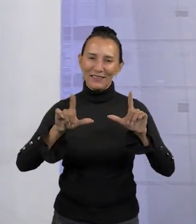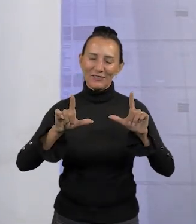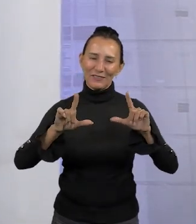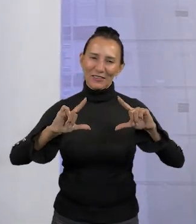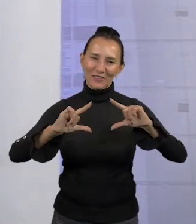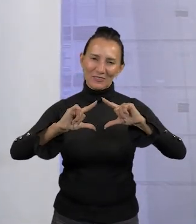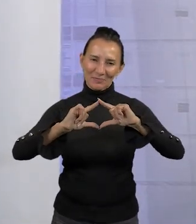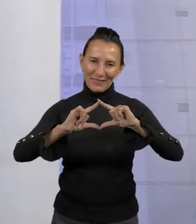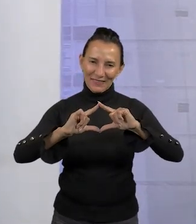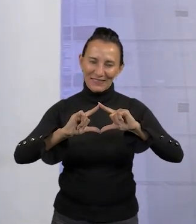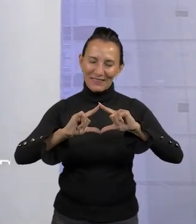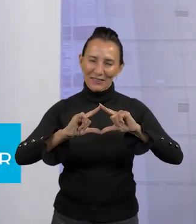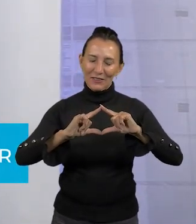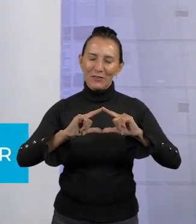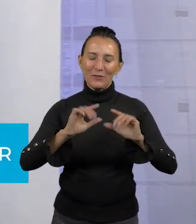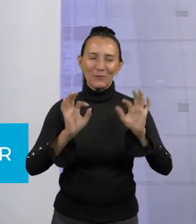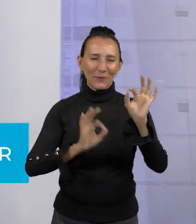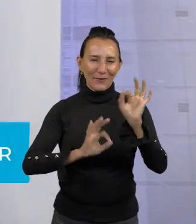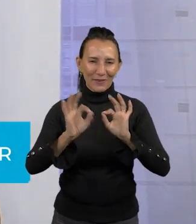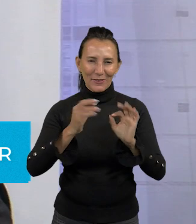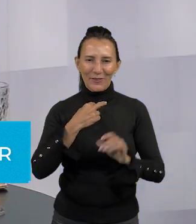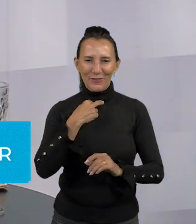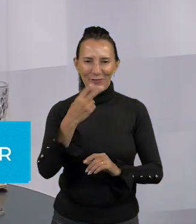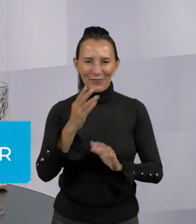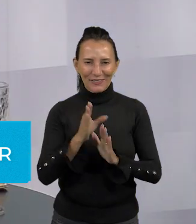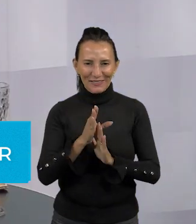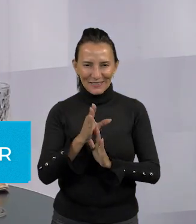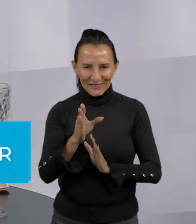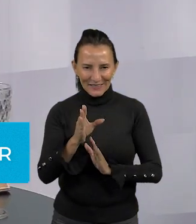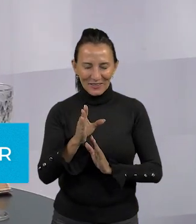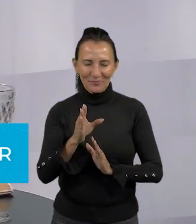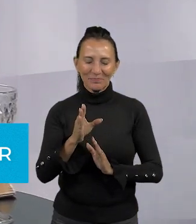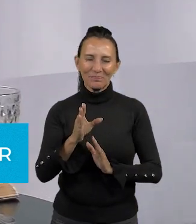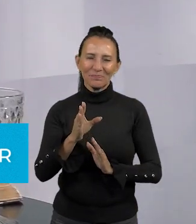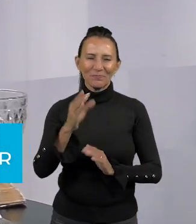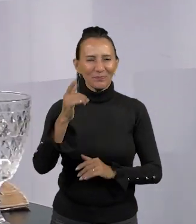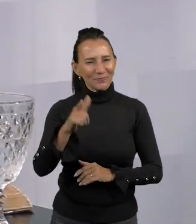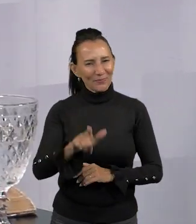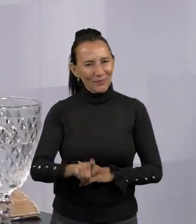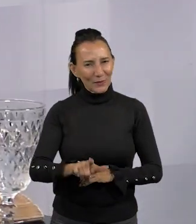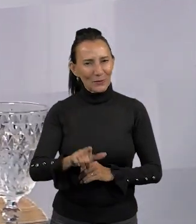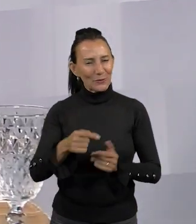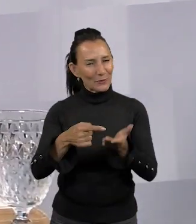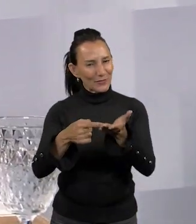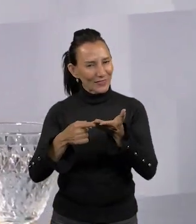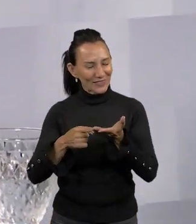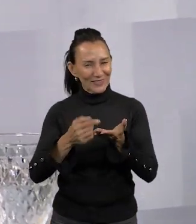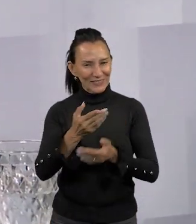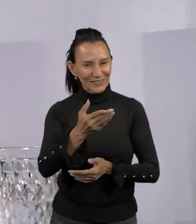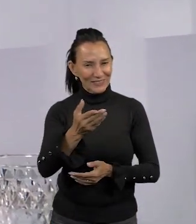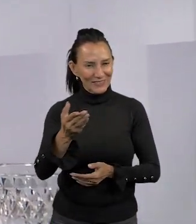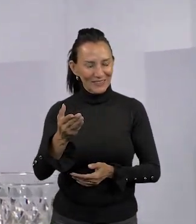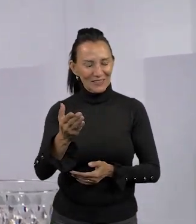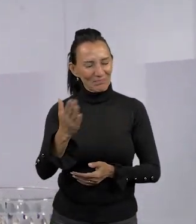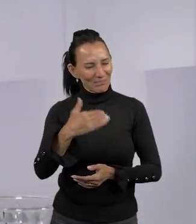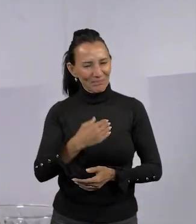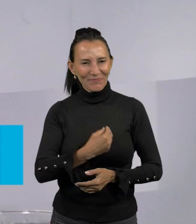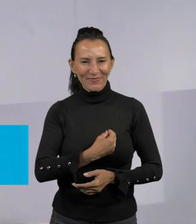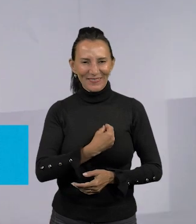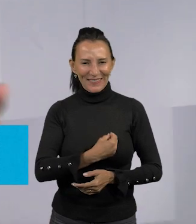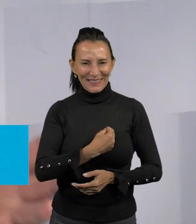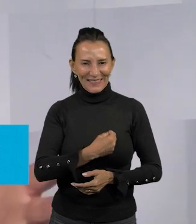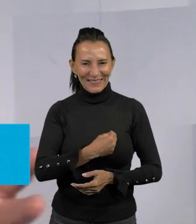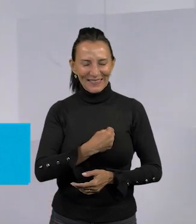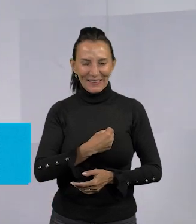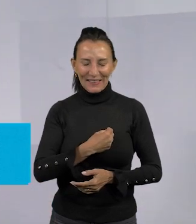programa A Voz do Conselho estamos eh mais uma vez convidando você para estar conosco em uma